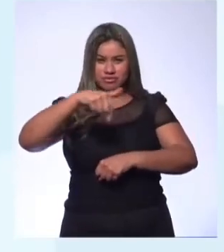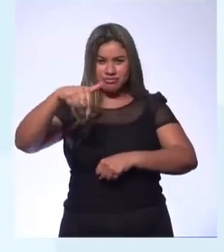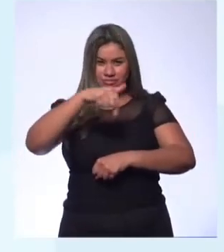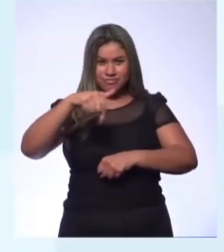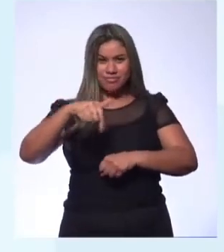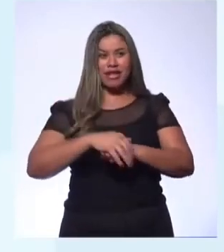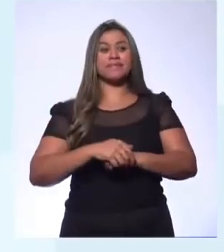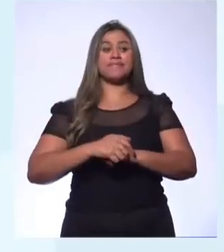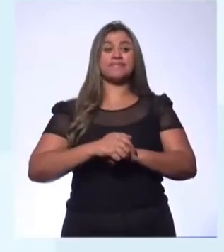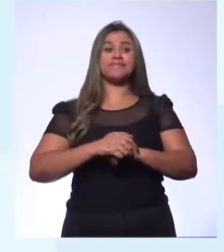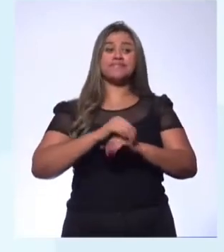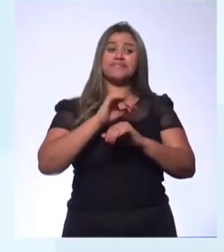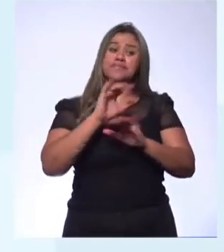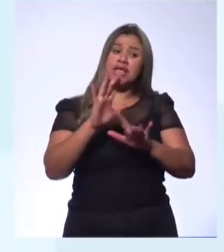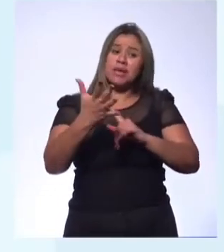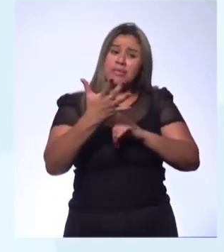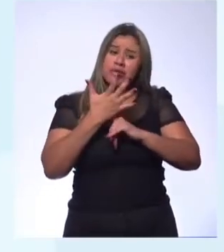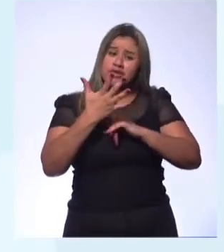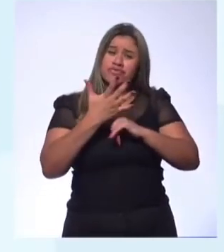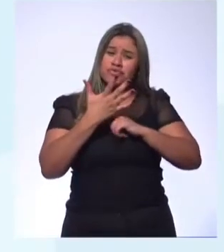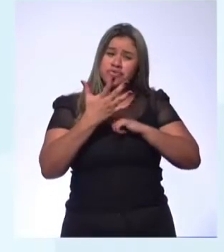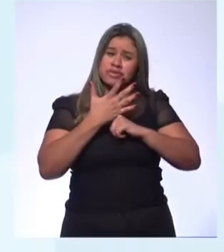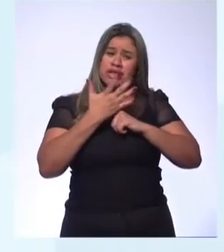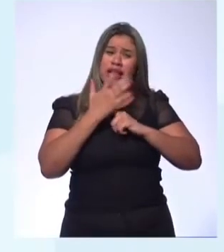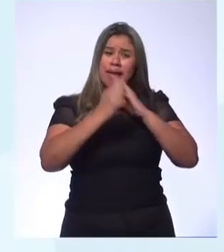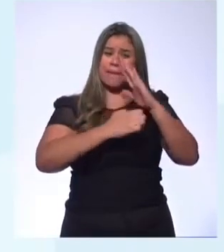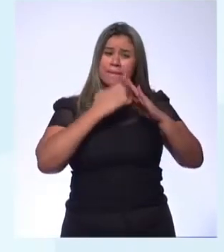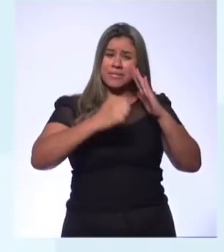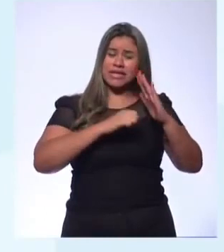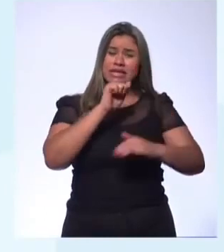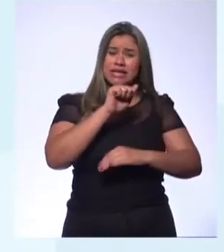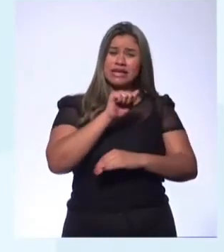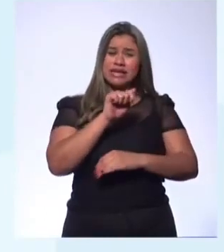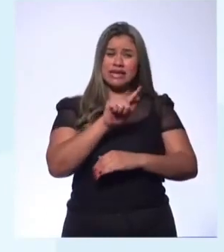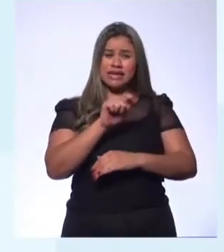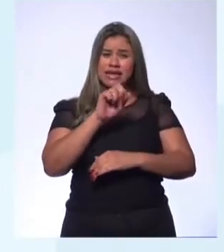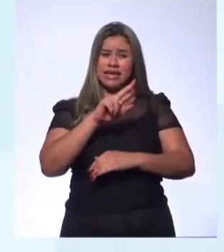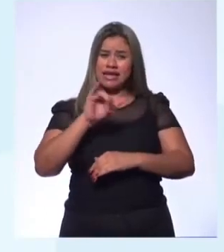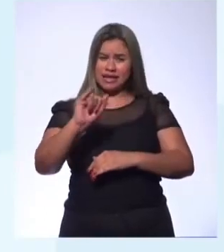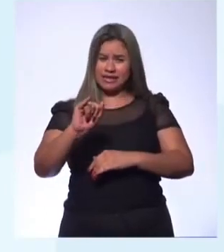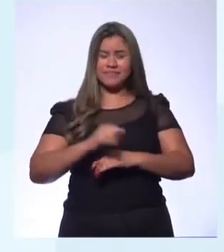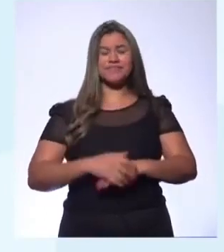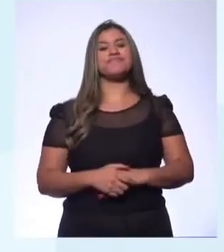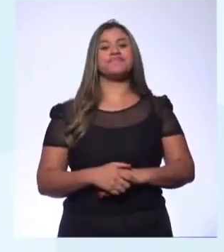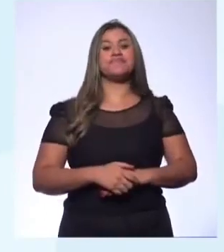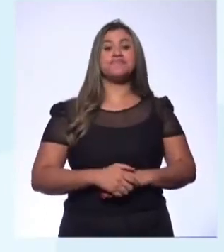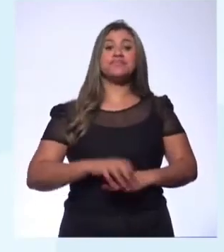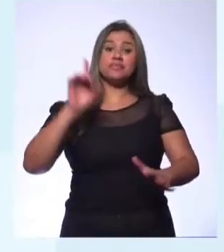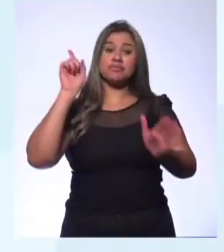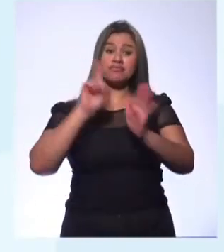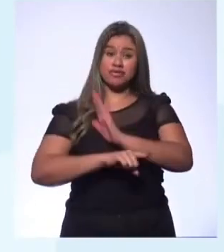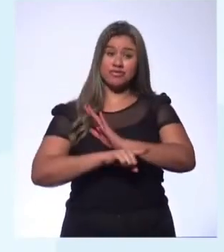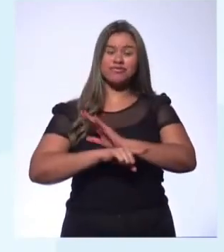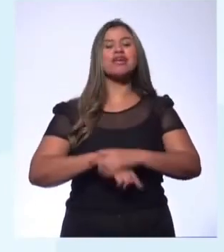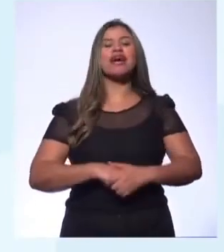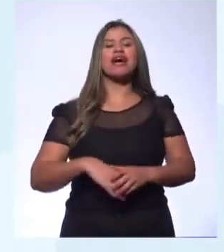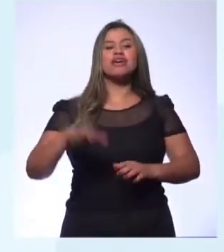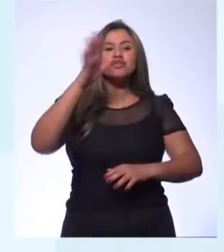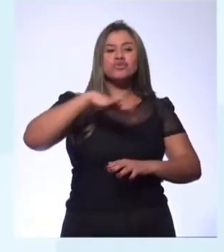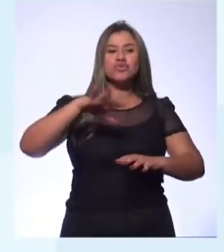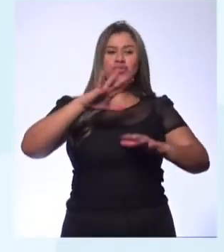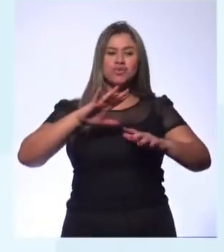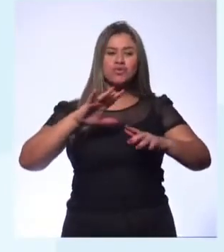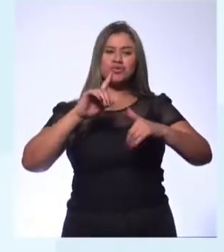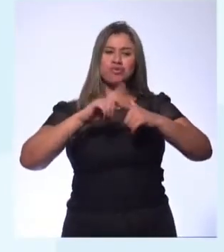1877. Se a tanto me ajudar a empresa Gari... Vamos lá, então. Todas as calamidades reunidas e a